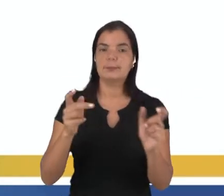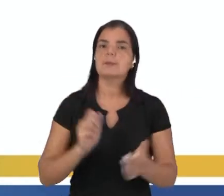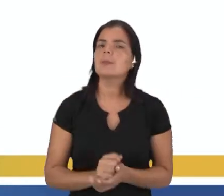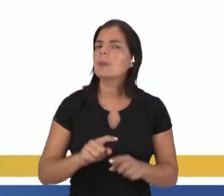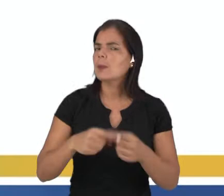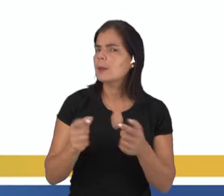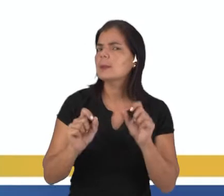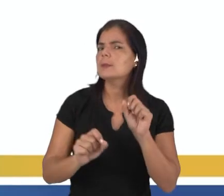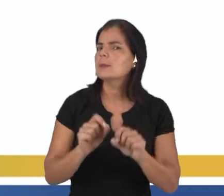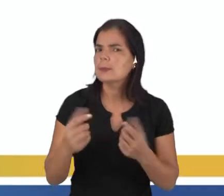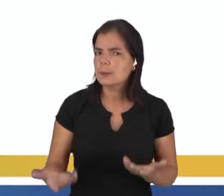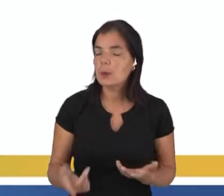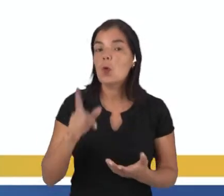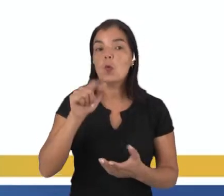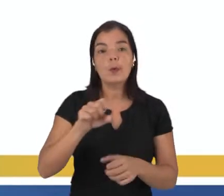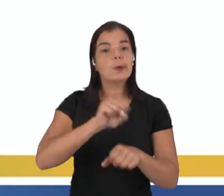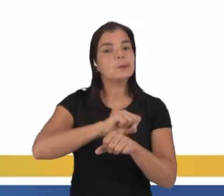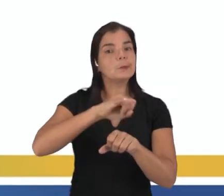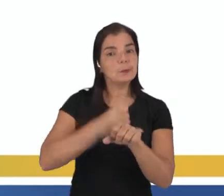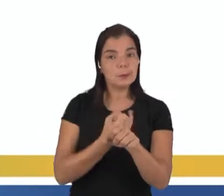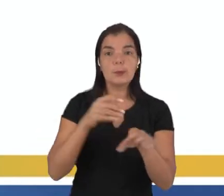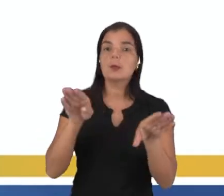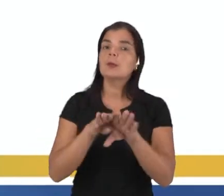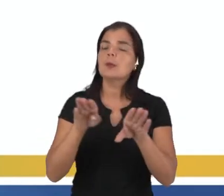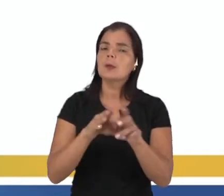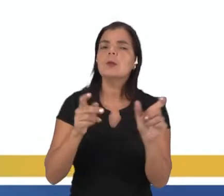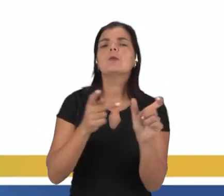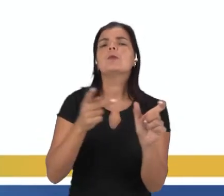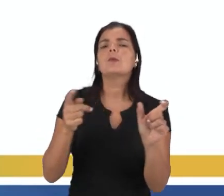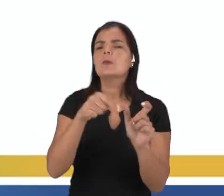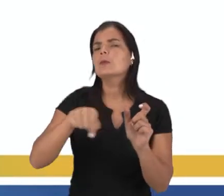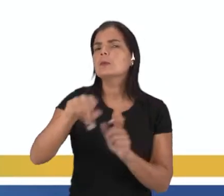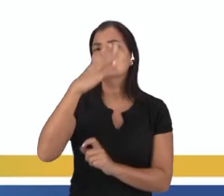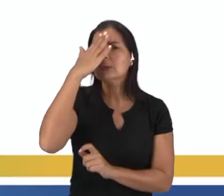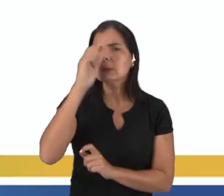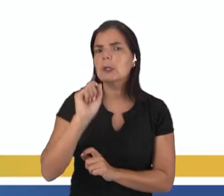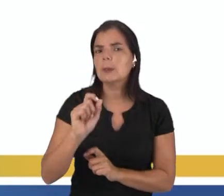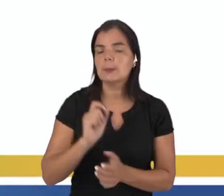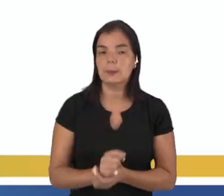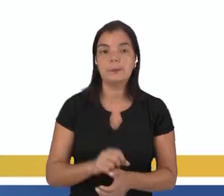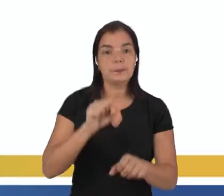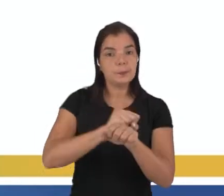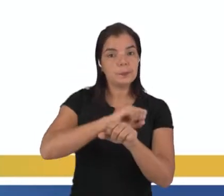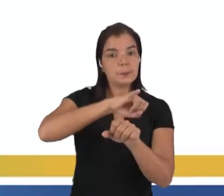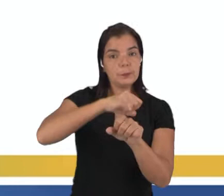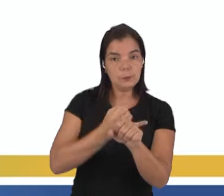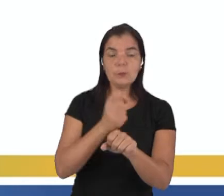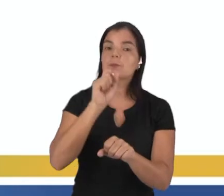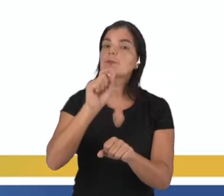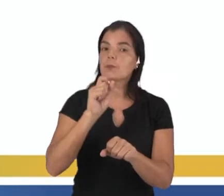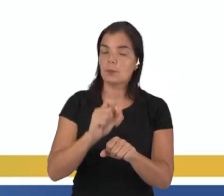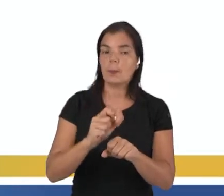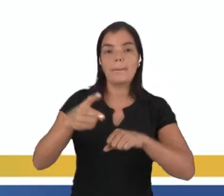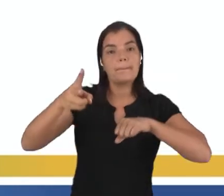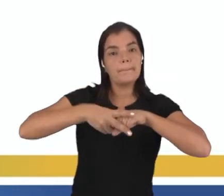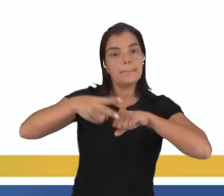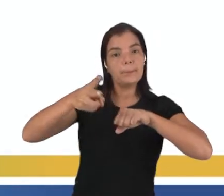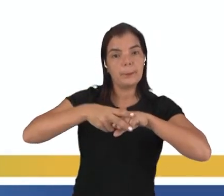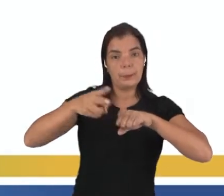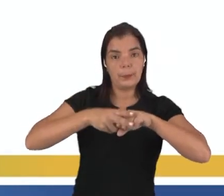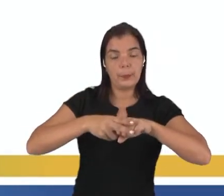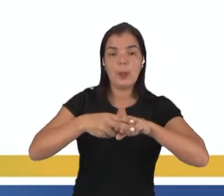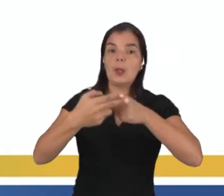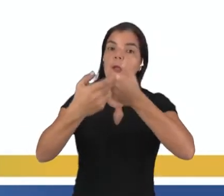Mas afinal, o que é sujeito e predicado? O que vocês sabem sobre isso? Sujeito é aquele de quem o verbo da oração